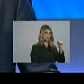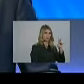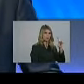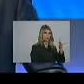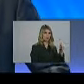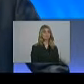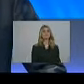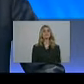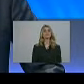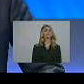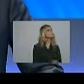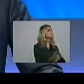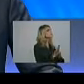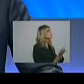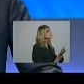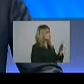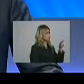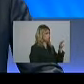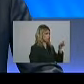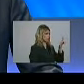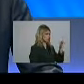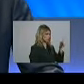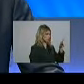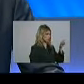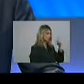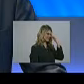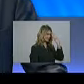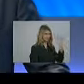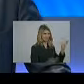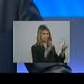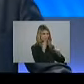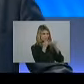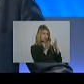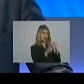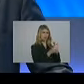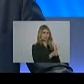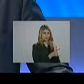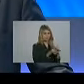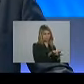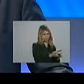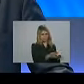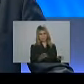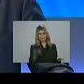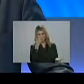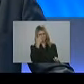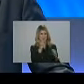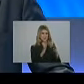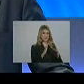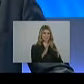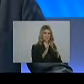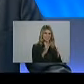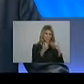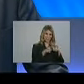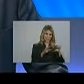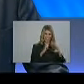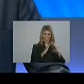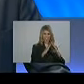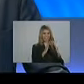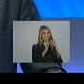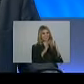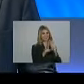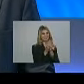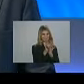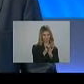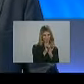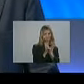Pedro Paulo, a questão da segurança, como foi colocada pelos nossos tuiteiros, é realmente um problema gravíssimo